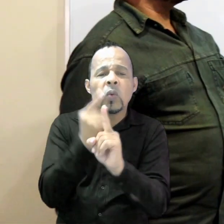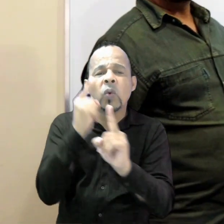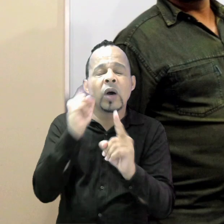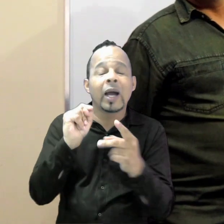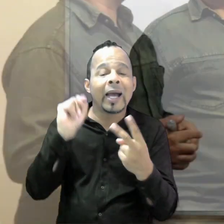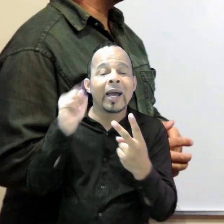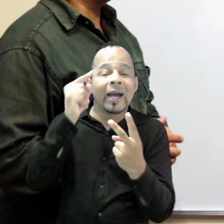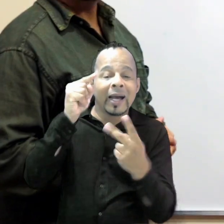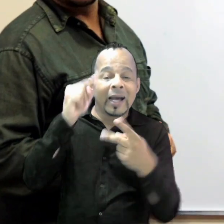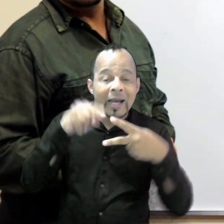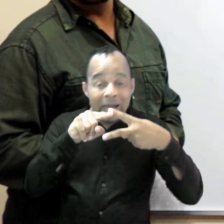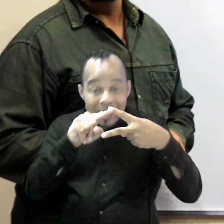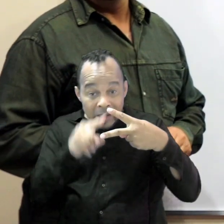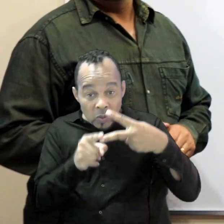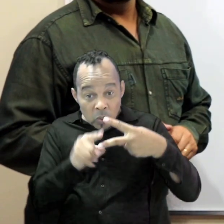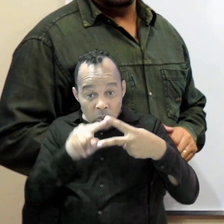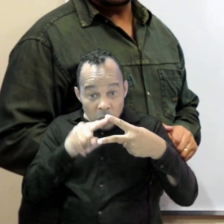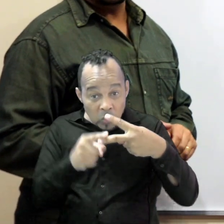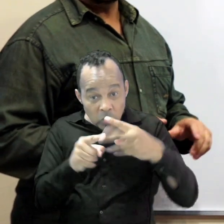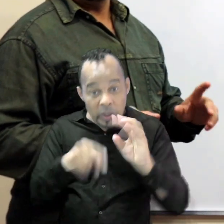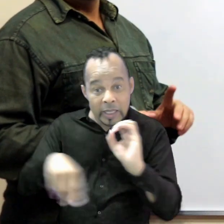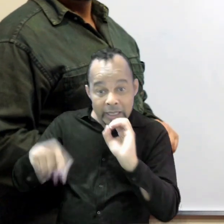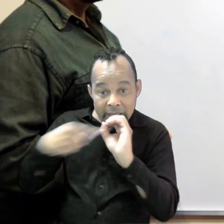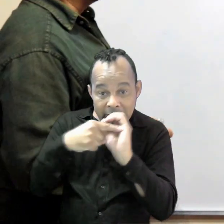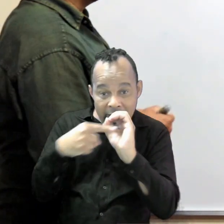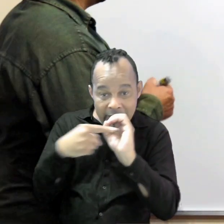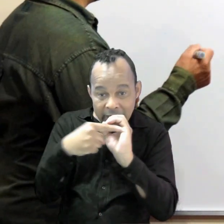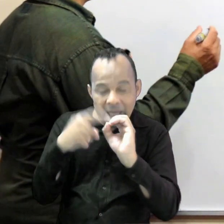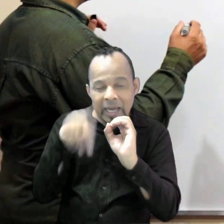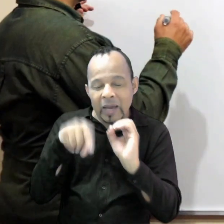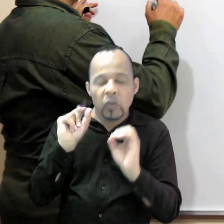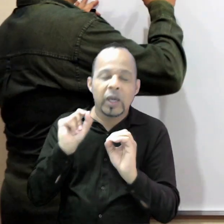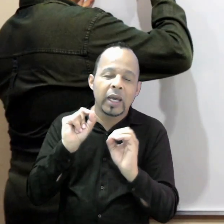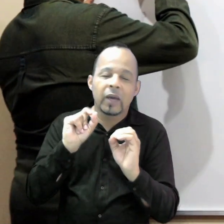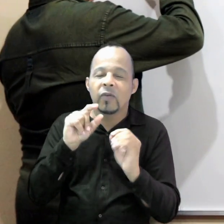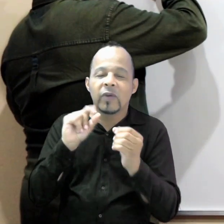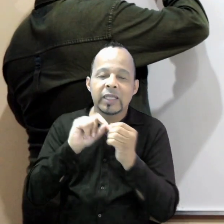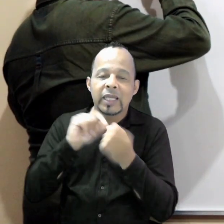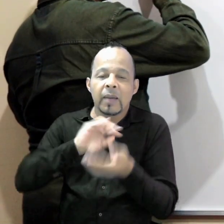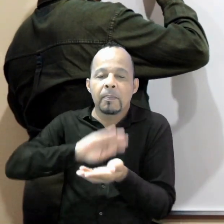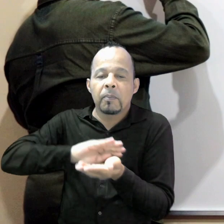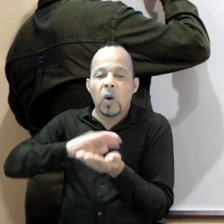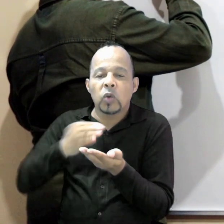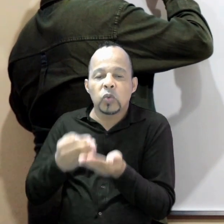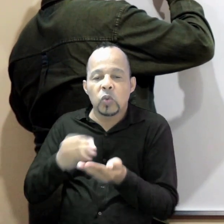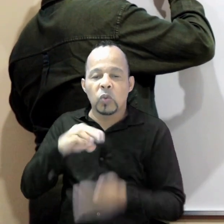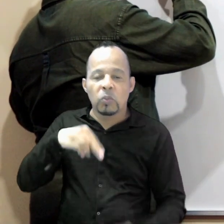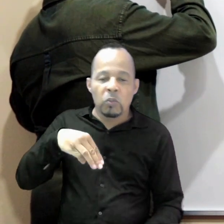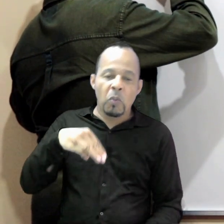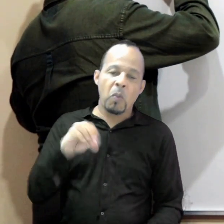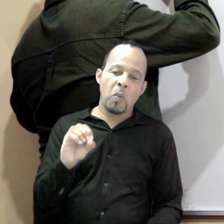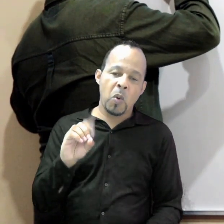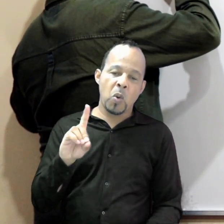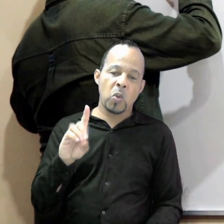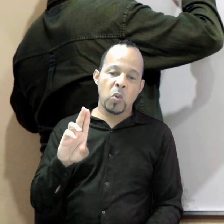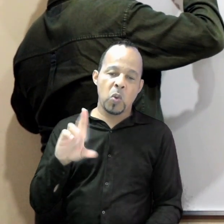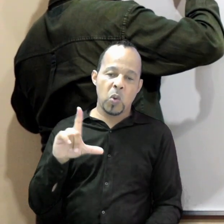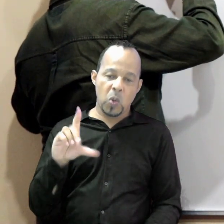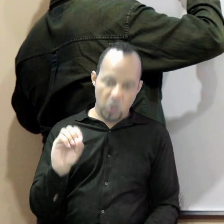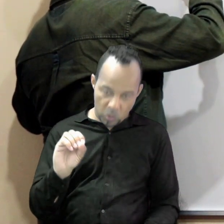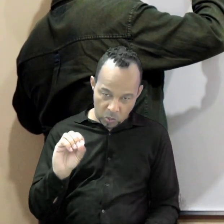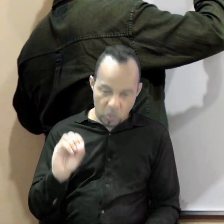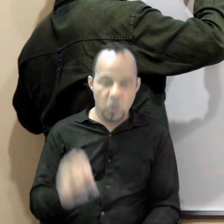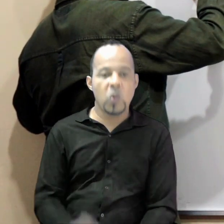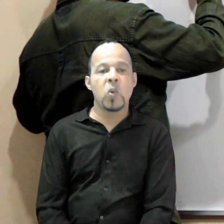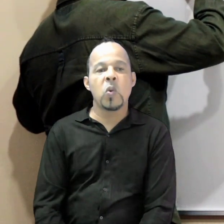ângulo θ através do produto vetorial, do módulo dele. O módulo do produto vetorial,